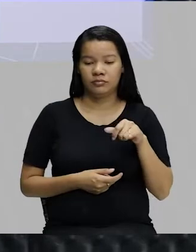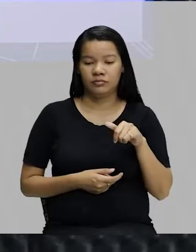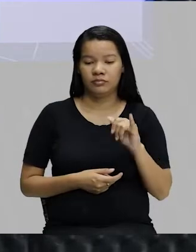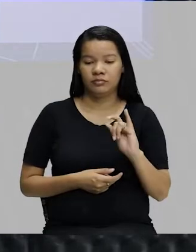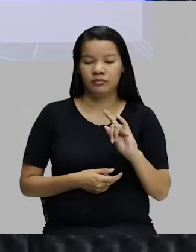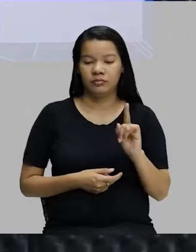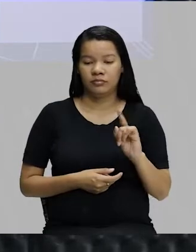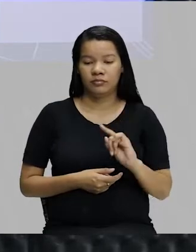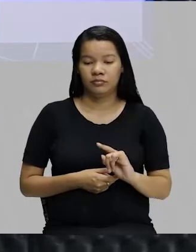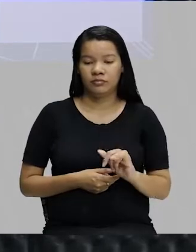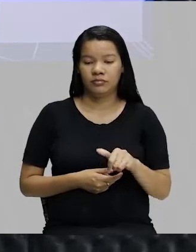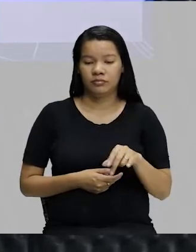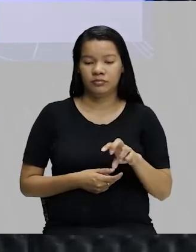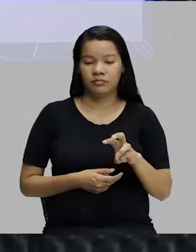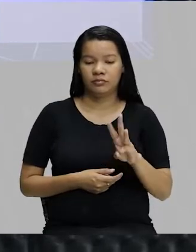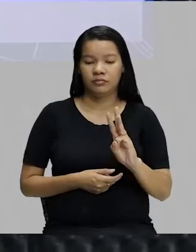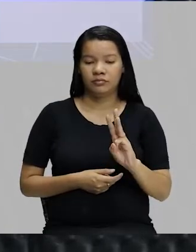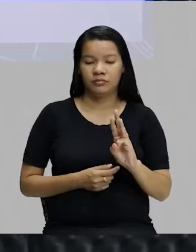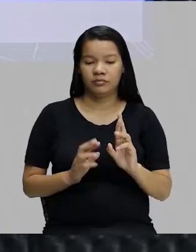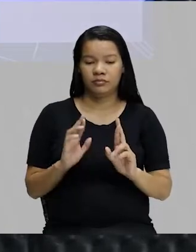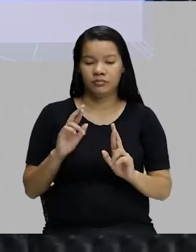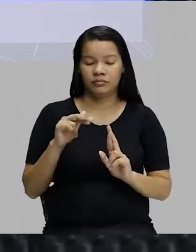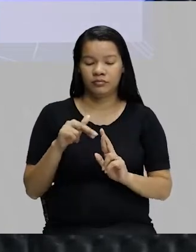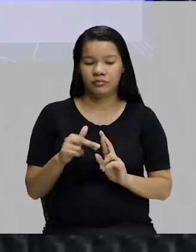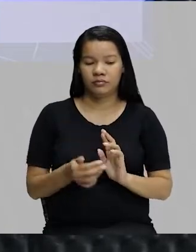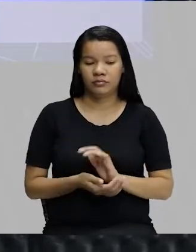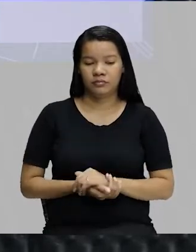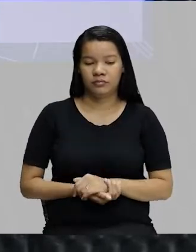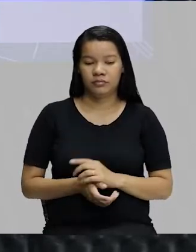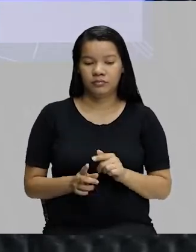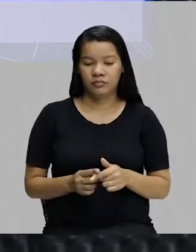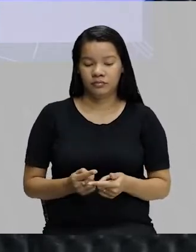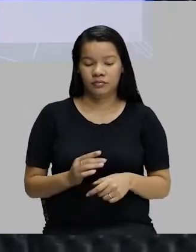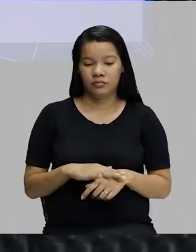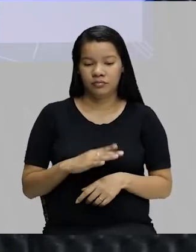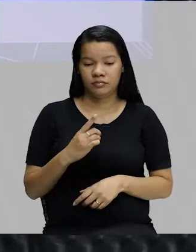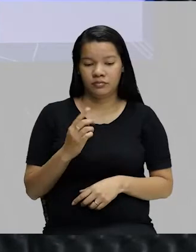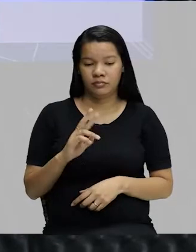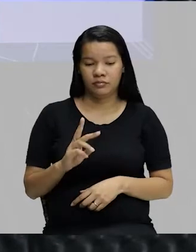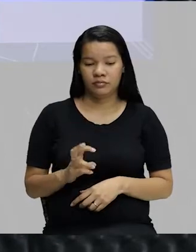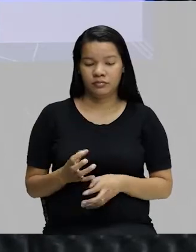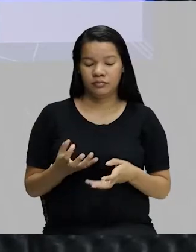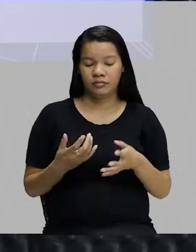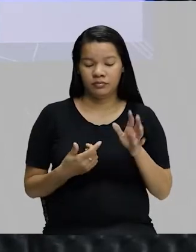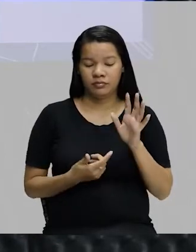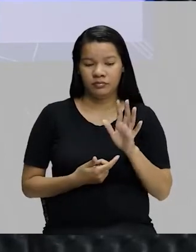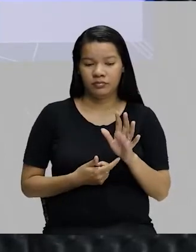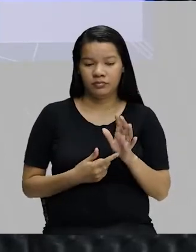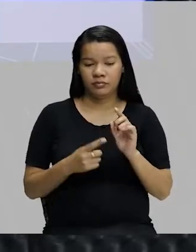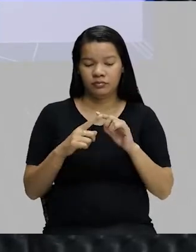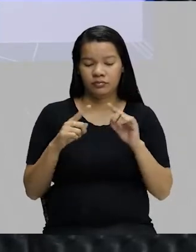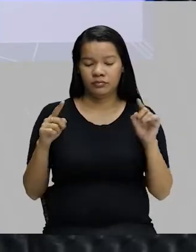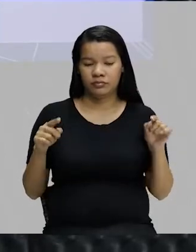são respectivamente, certo? Mais uma vez, eu trouxe aqui um quadro